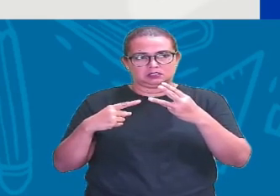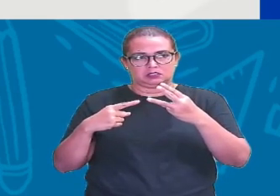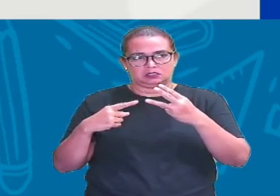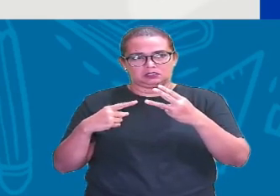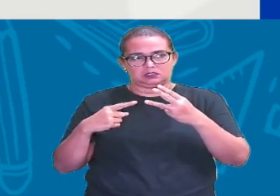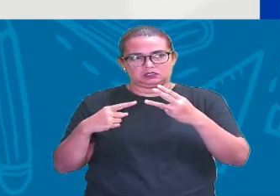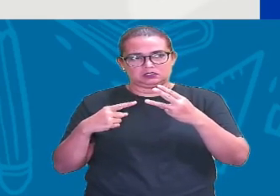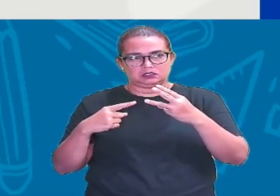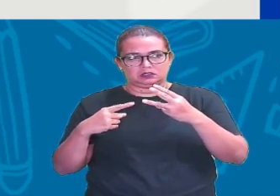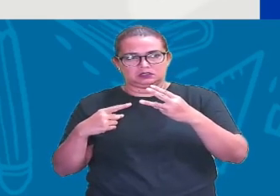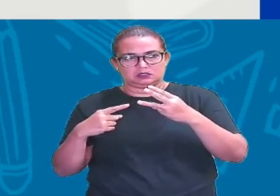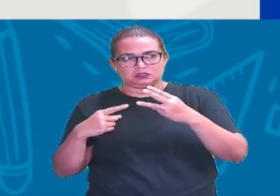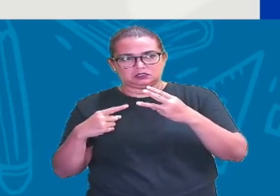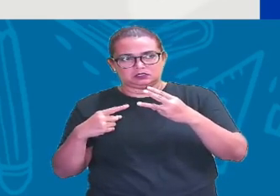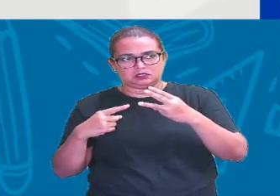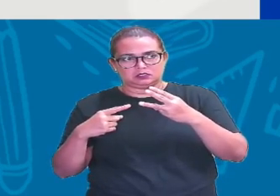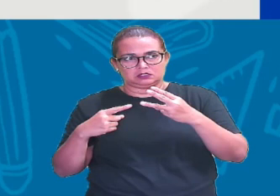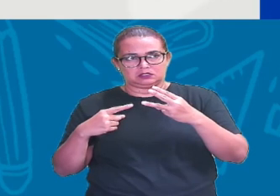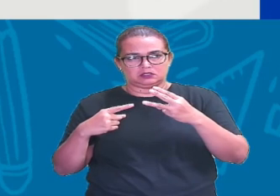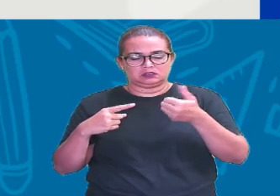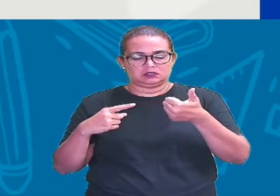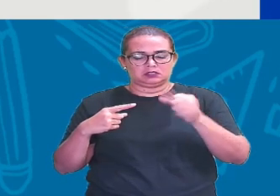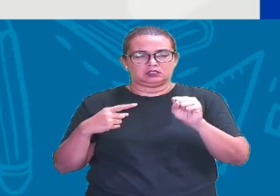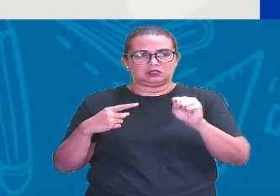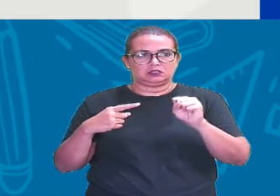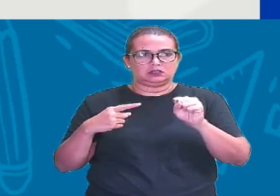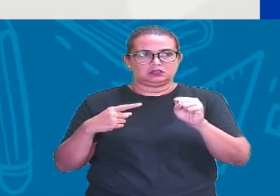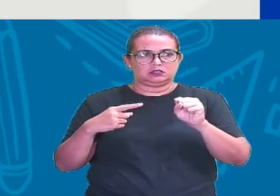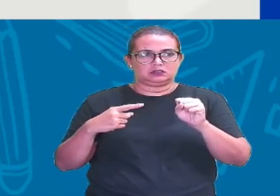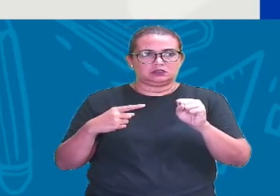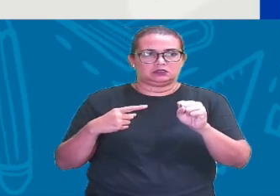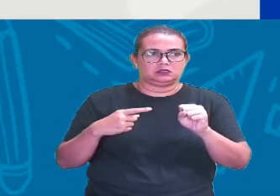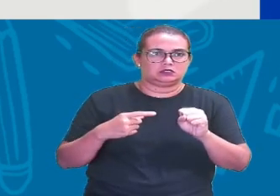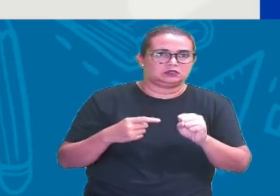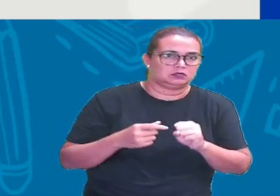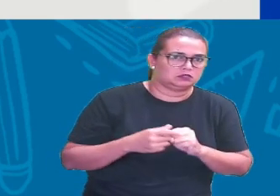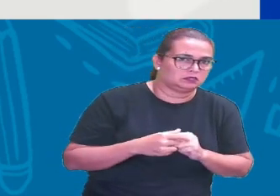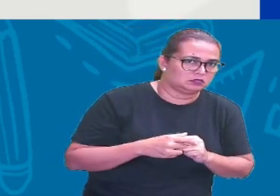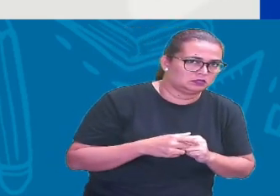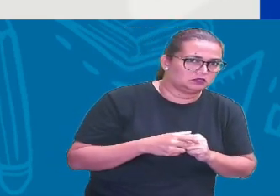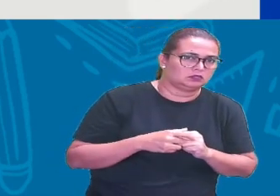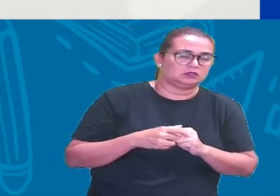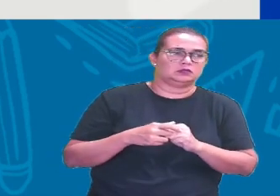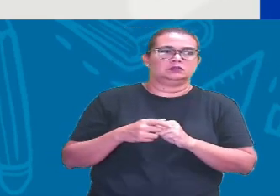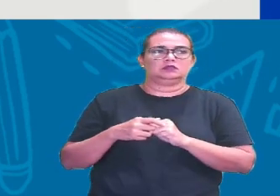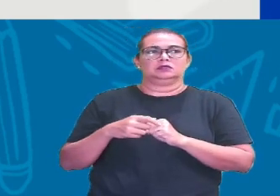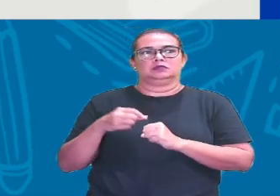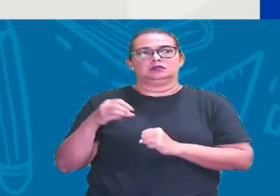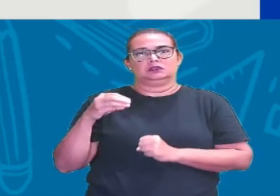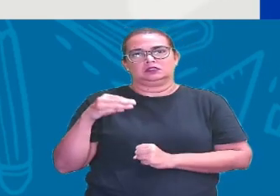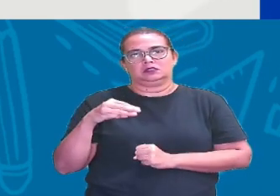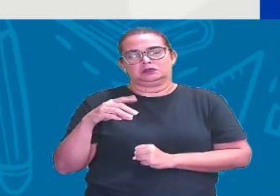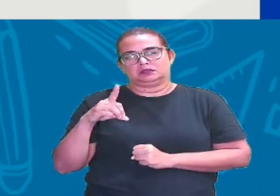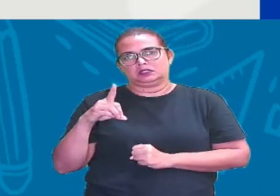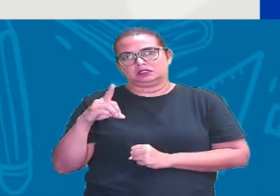3, nós vamos ter 18. Então, o MDC de